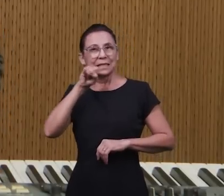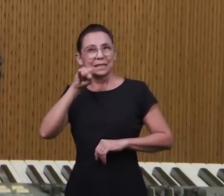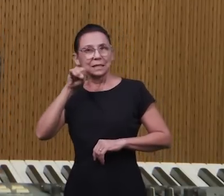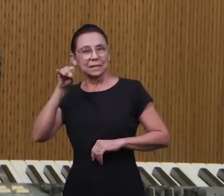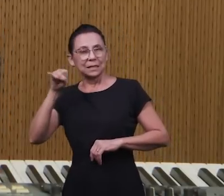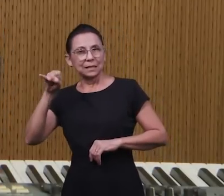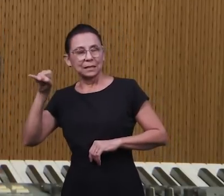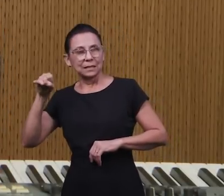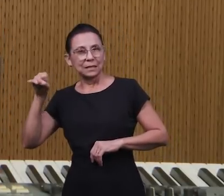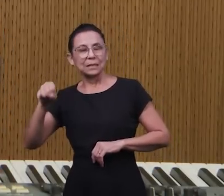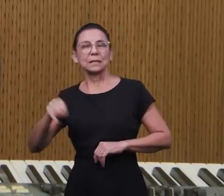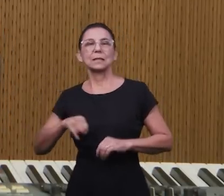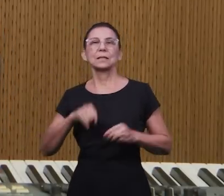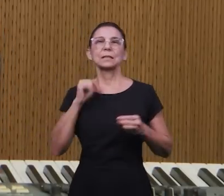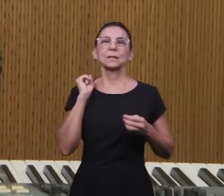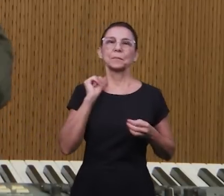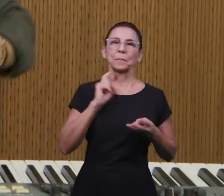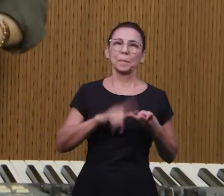Inspira.